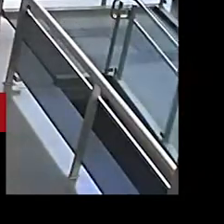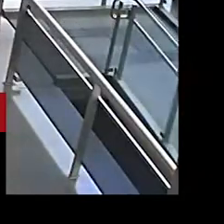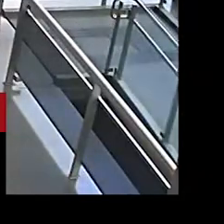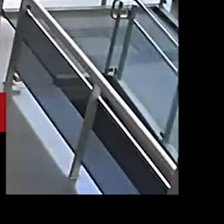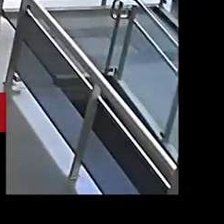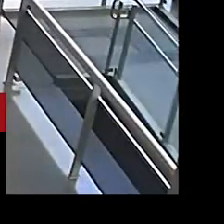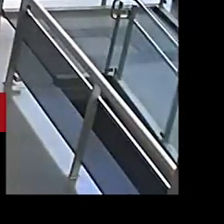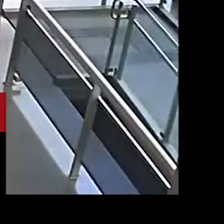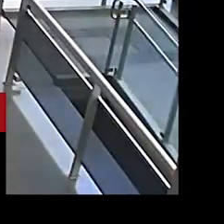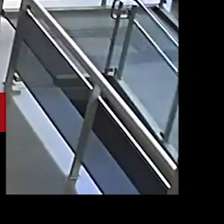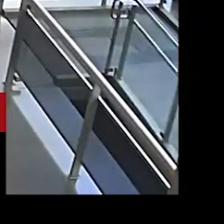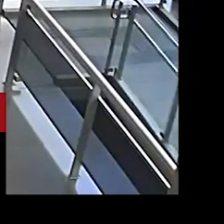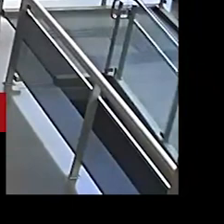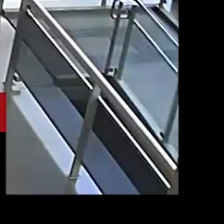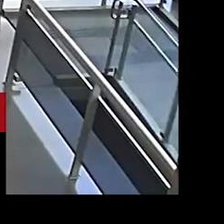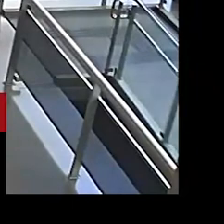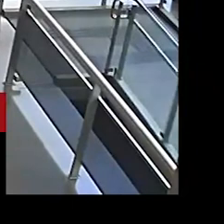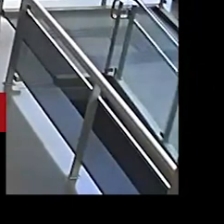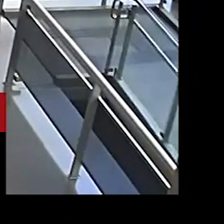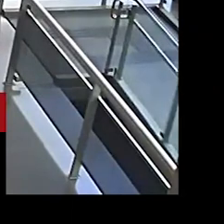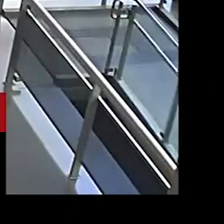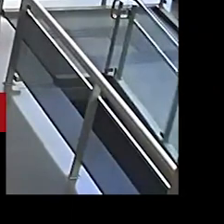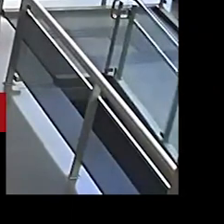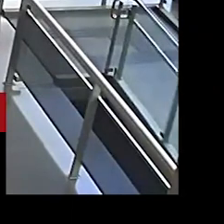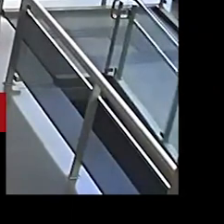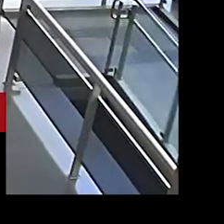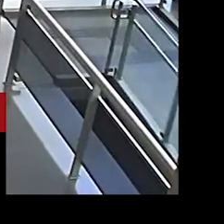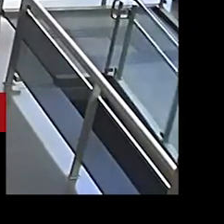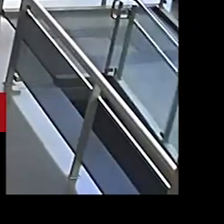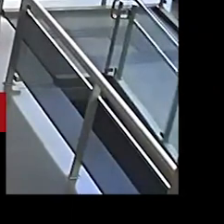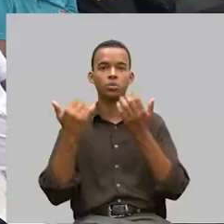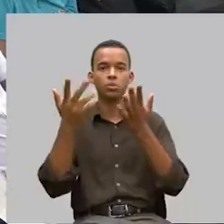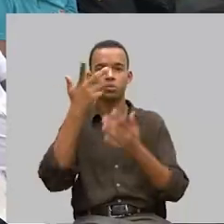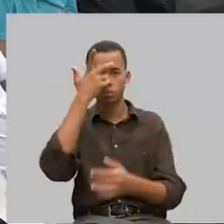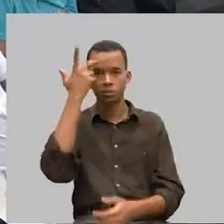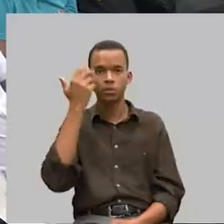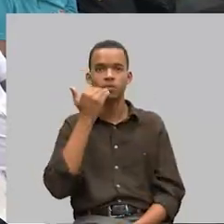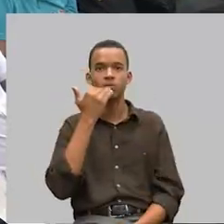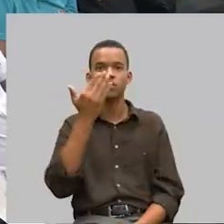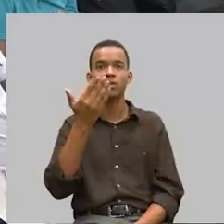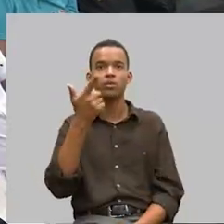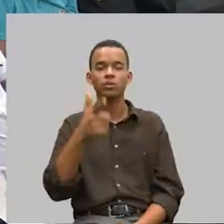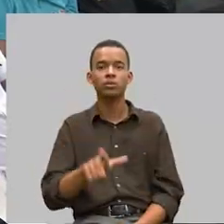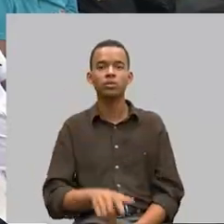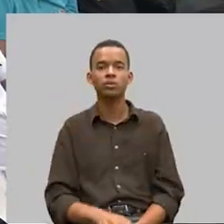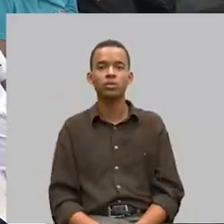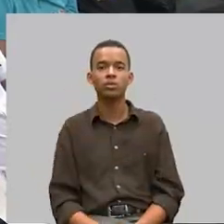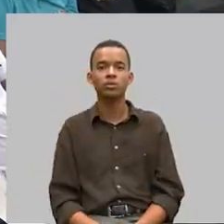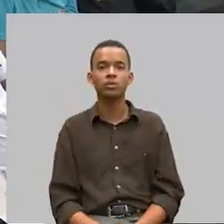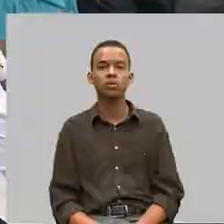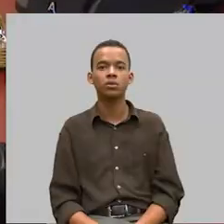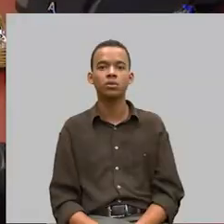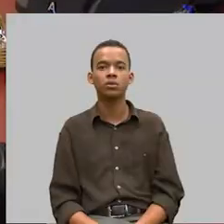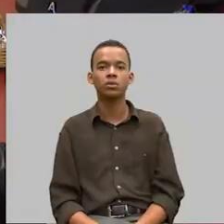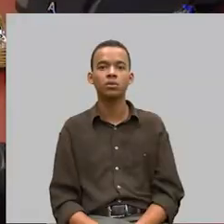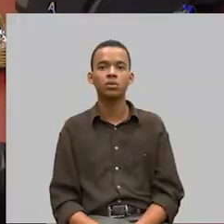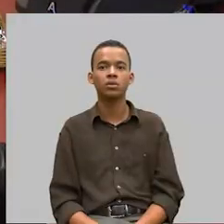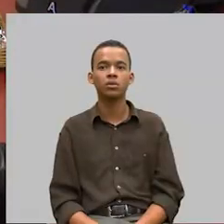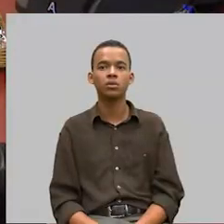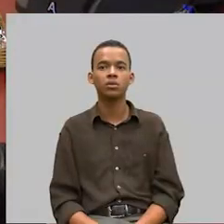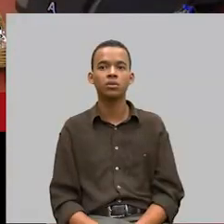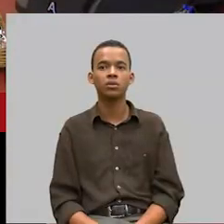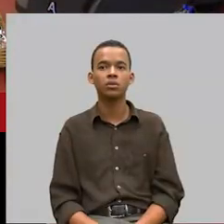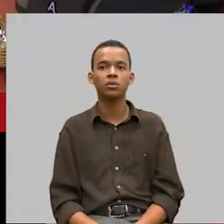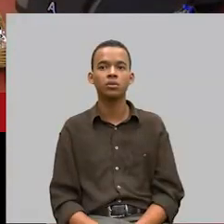novo sal Educação do campo direito de vocês nosso e